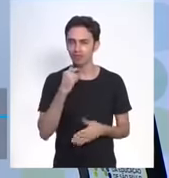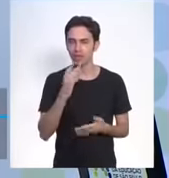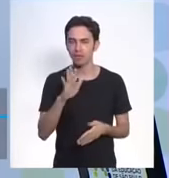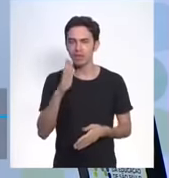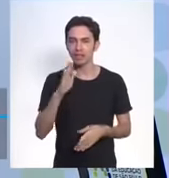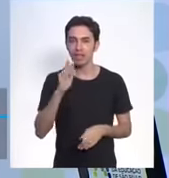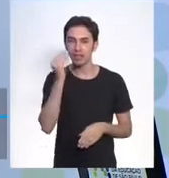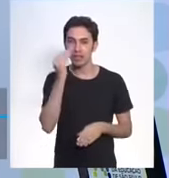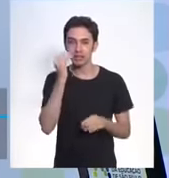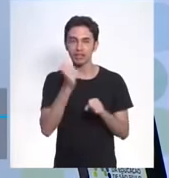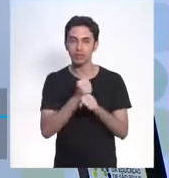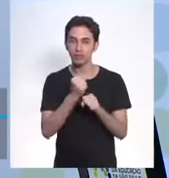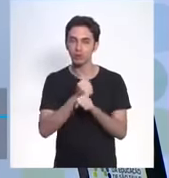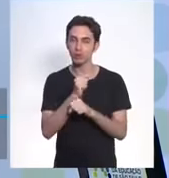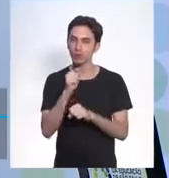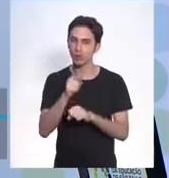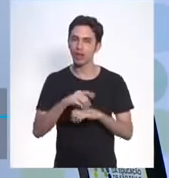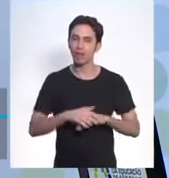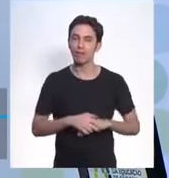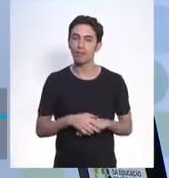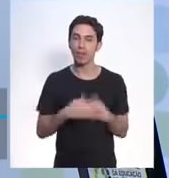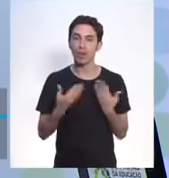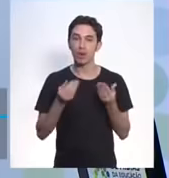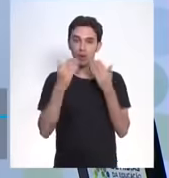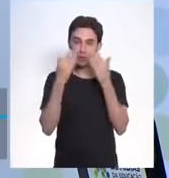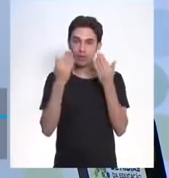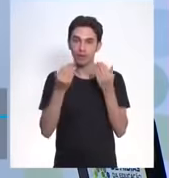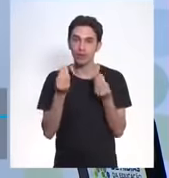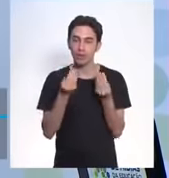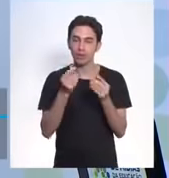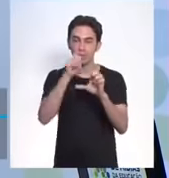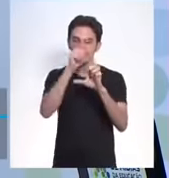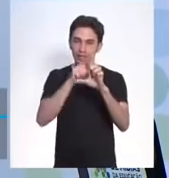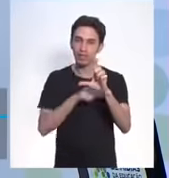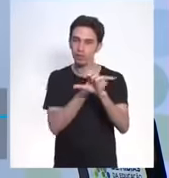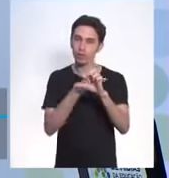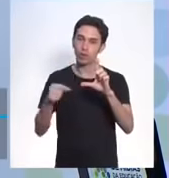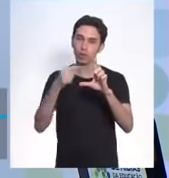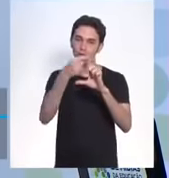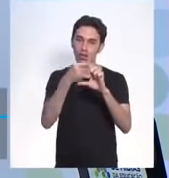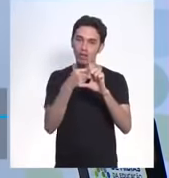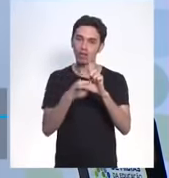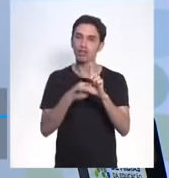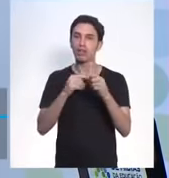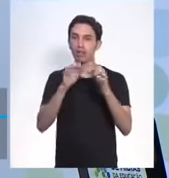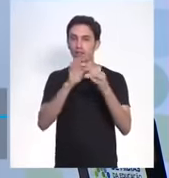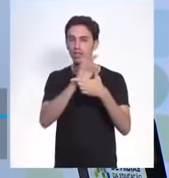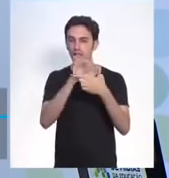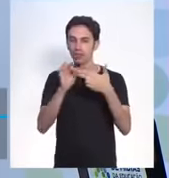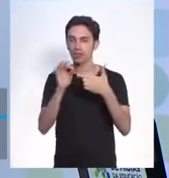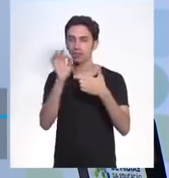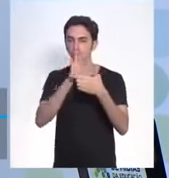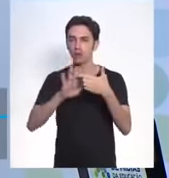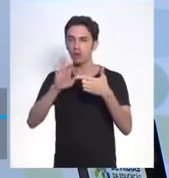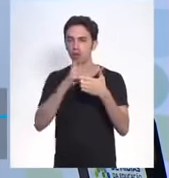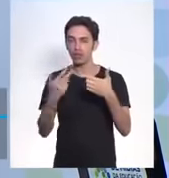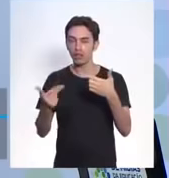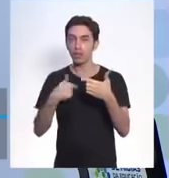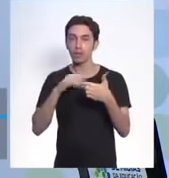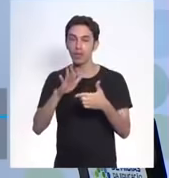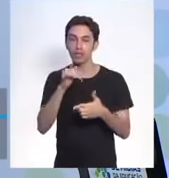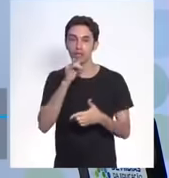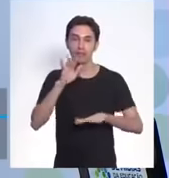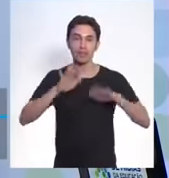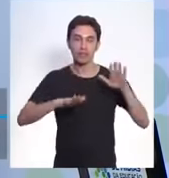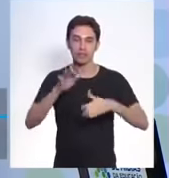construir lá eu vou mostrar para vocês esse como fica né no plano cartesiano esse polígono mas tentem construir talvez vocês